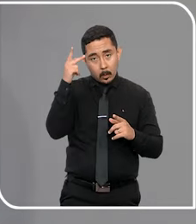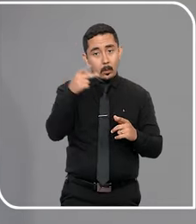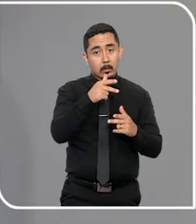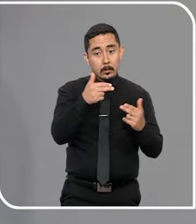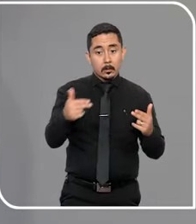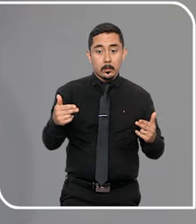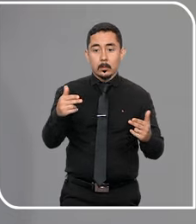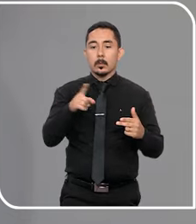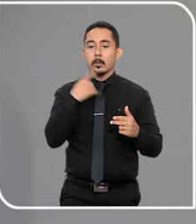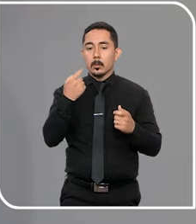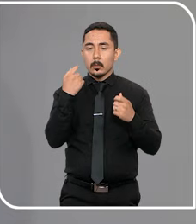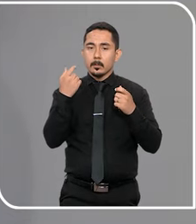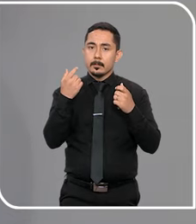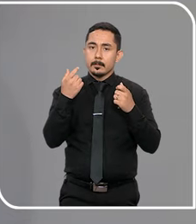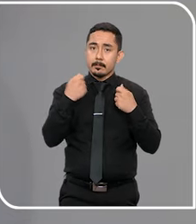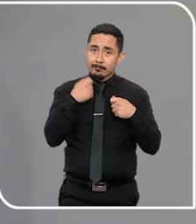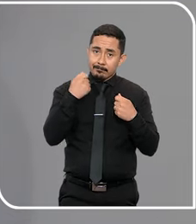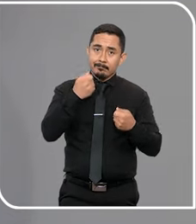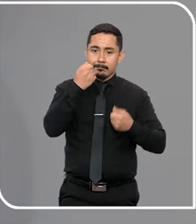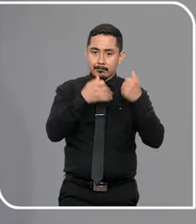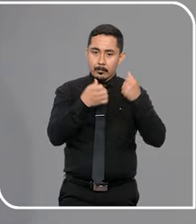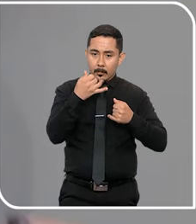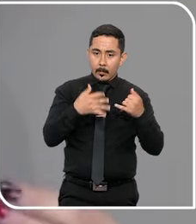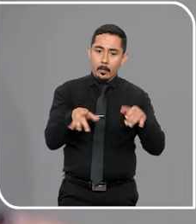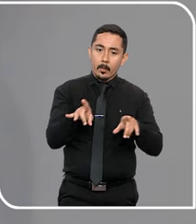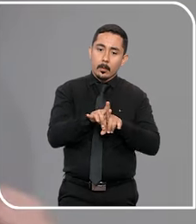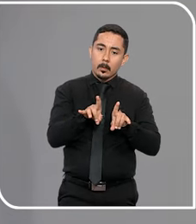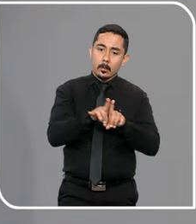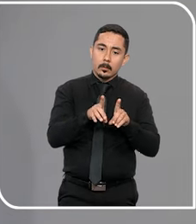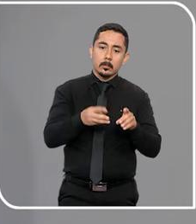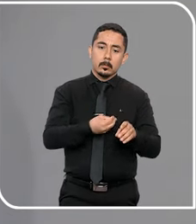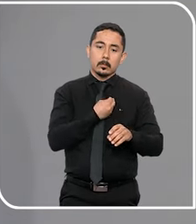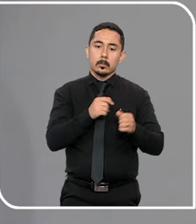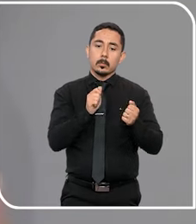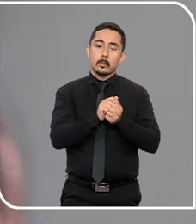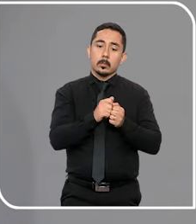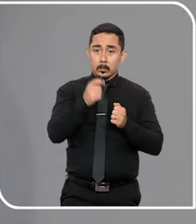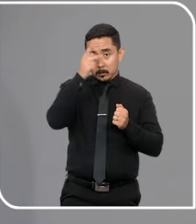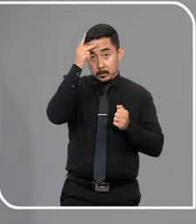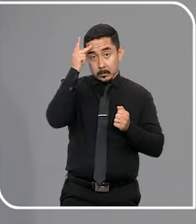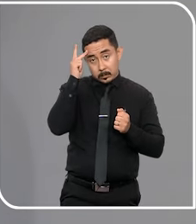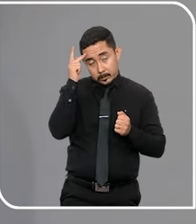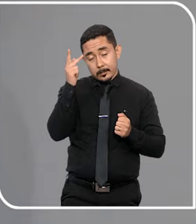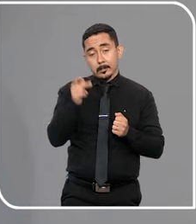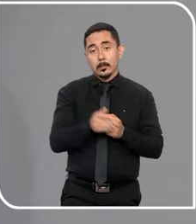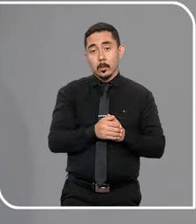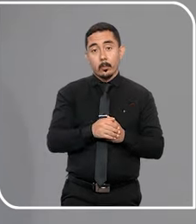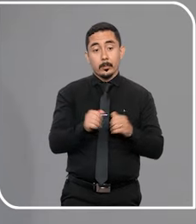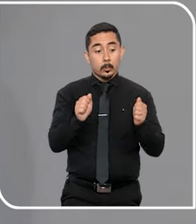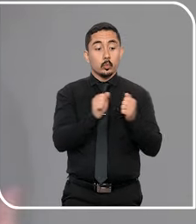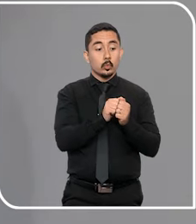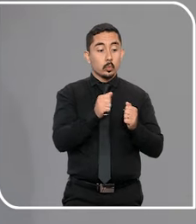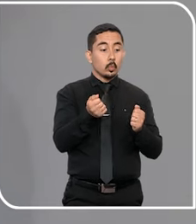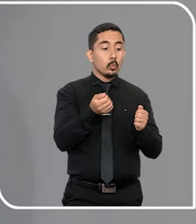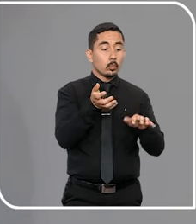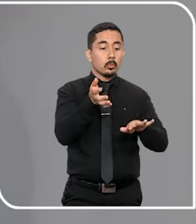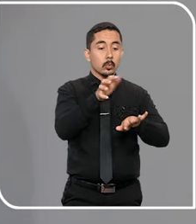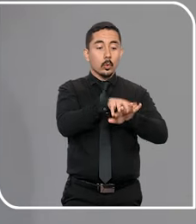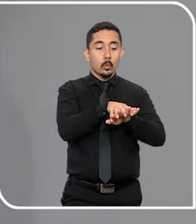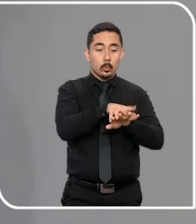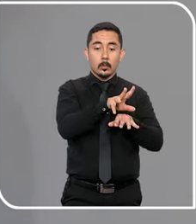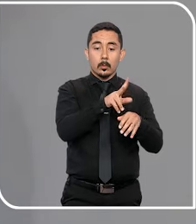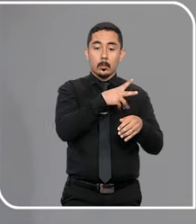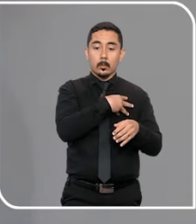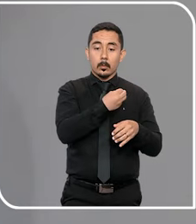né então assim a gente falar sobre isso e principalmente conviver com essas pessoas colocar filhos em